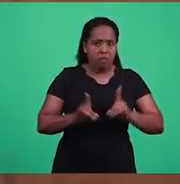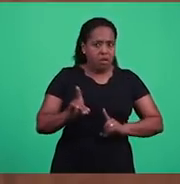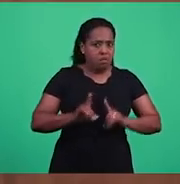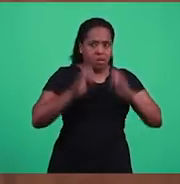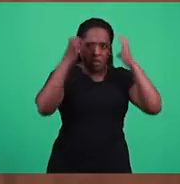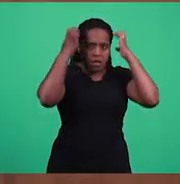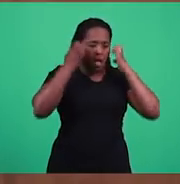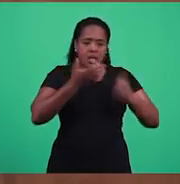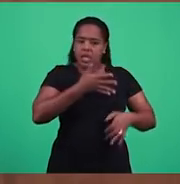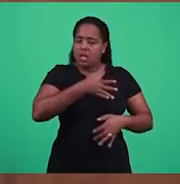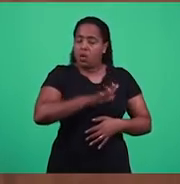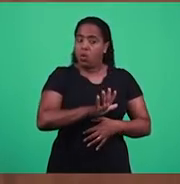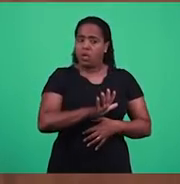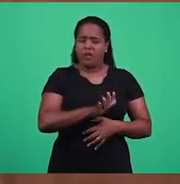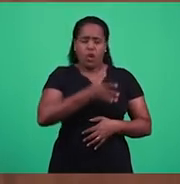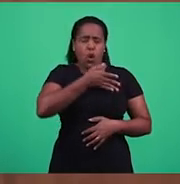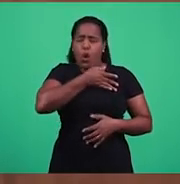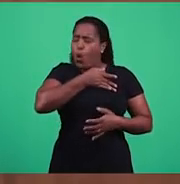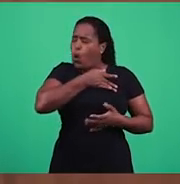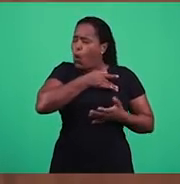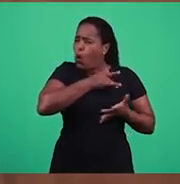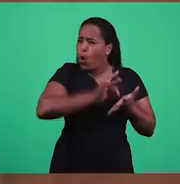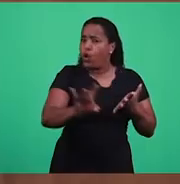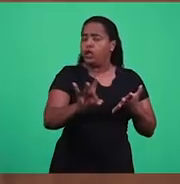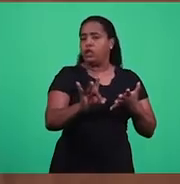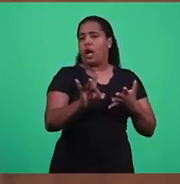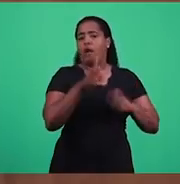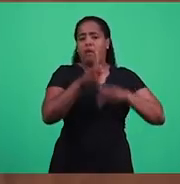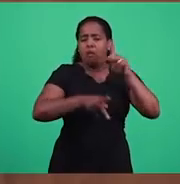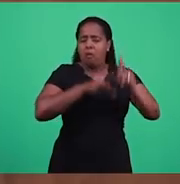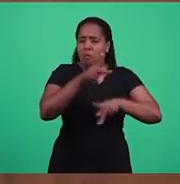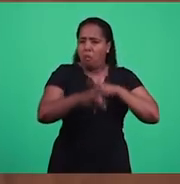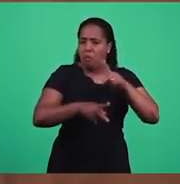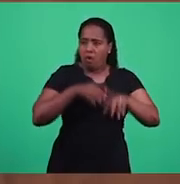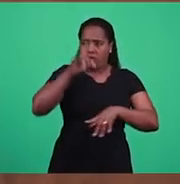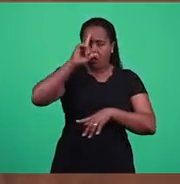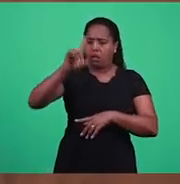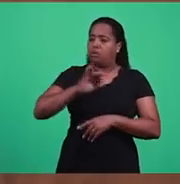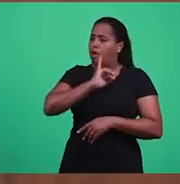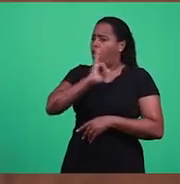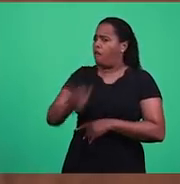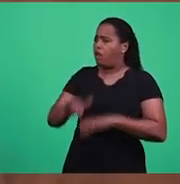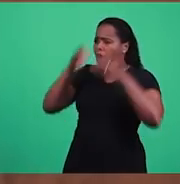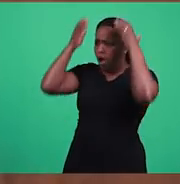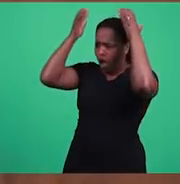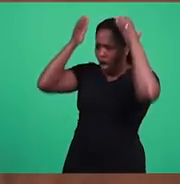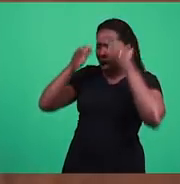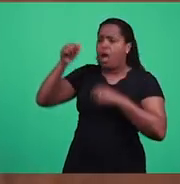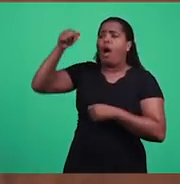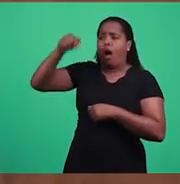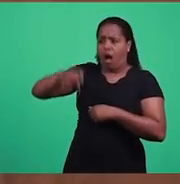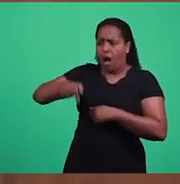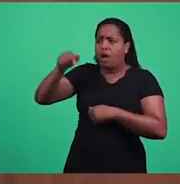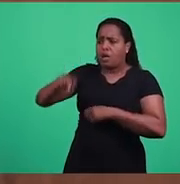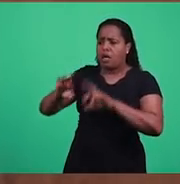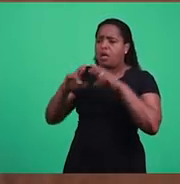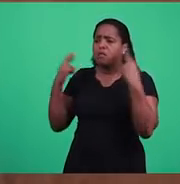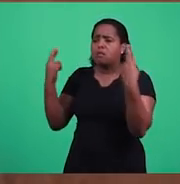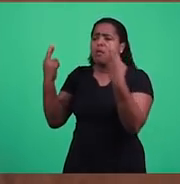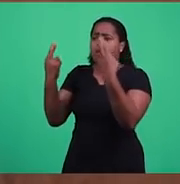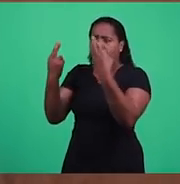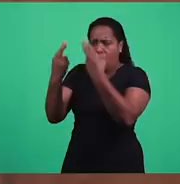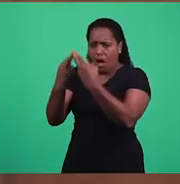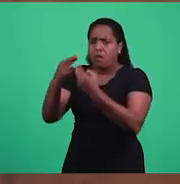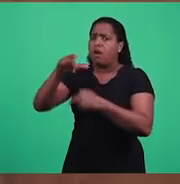mais triste, né? E ele foi lá falar com o rei. Olha, rei, aqui no teu reino tem um